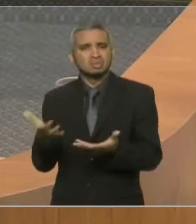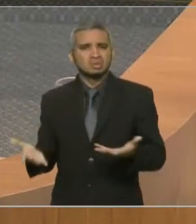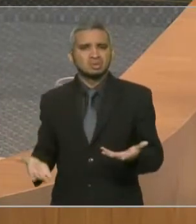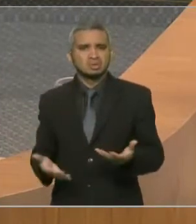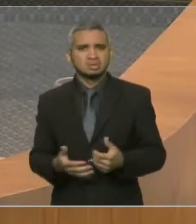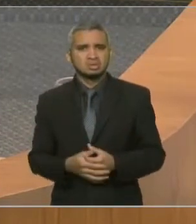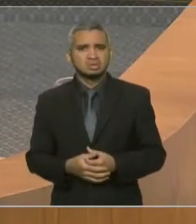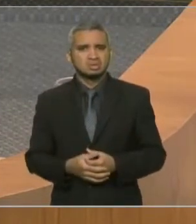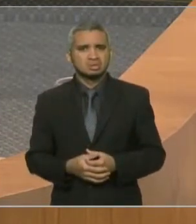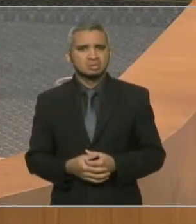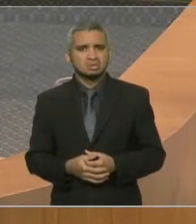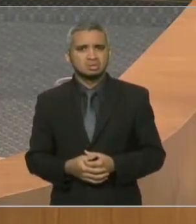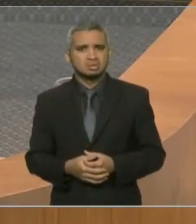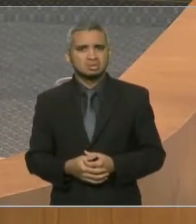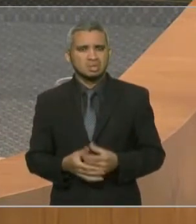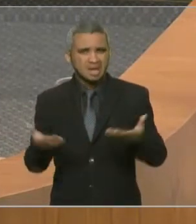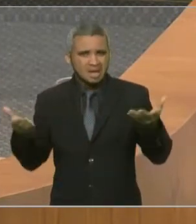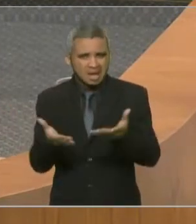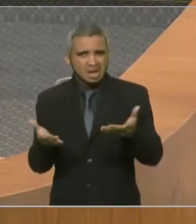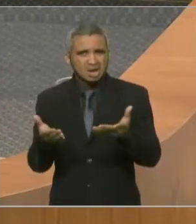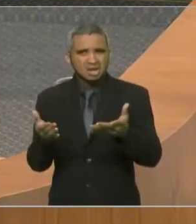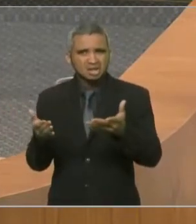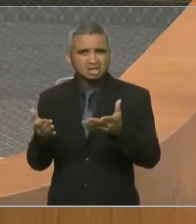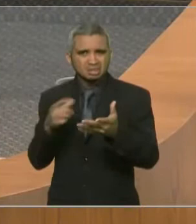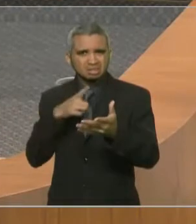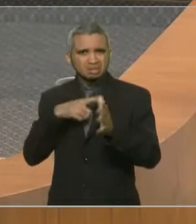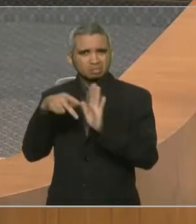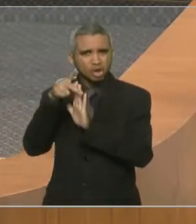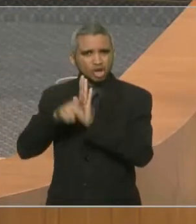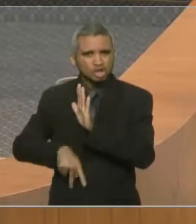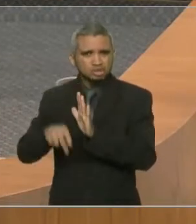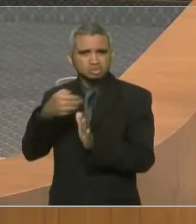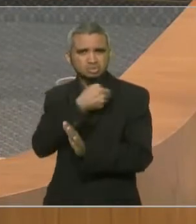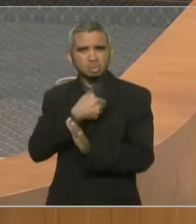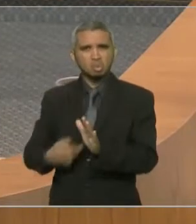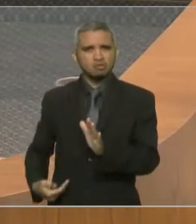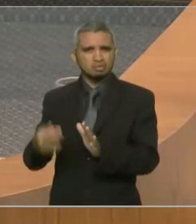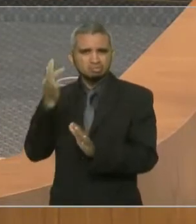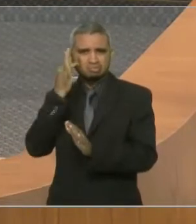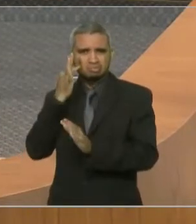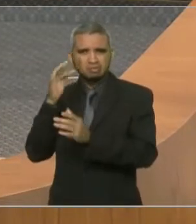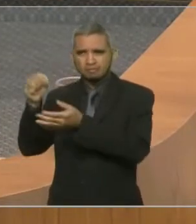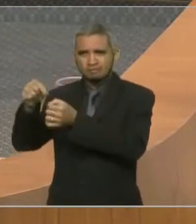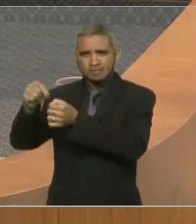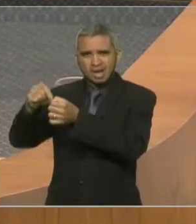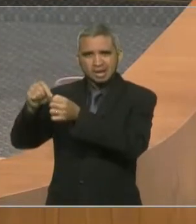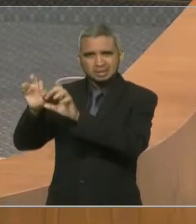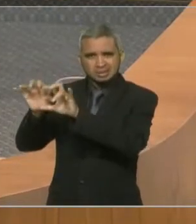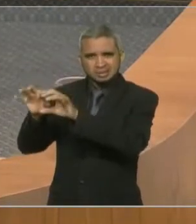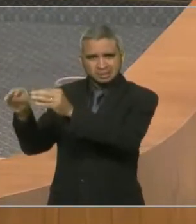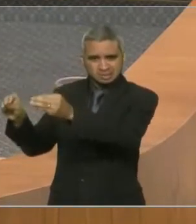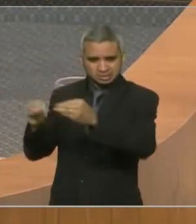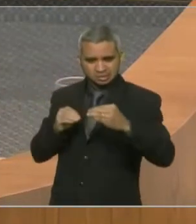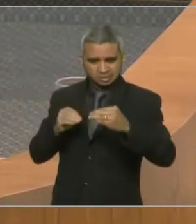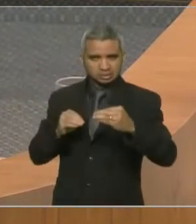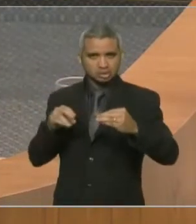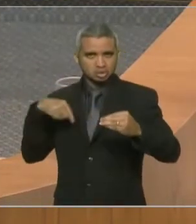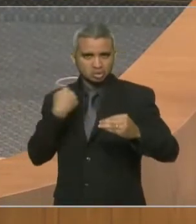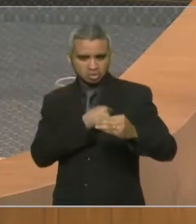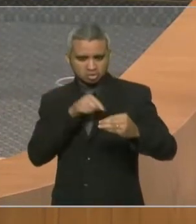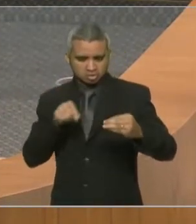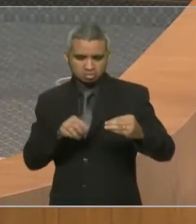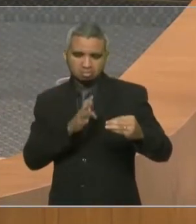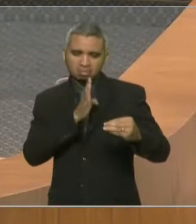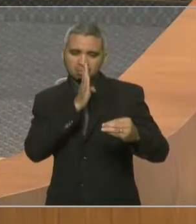menos discutido. Aqui nós ouvimos relatos de governistas que querem de debater